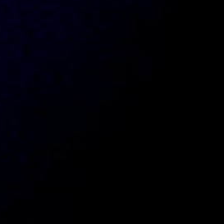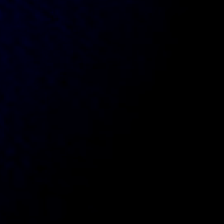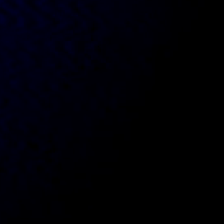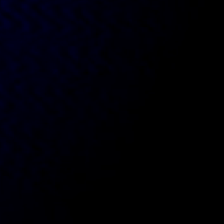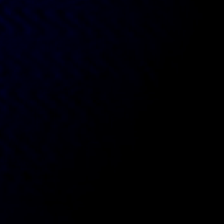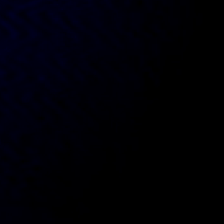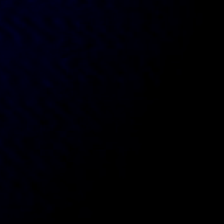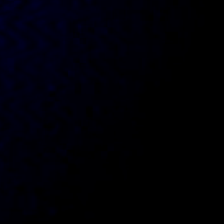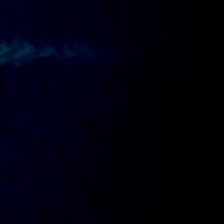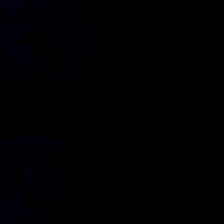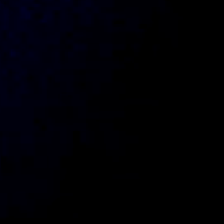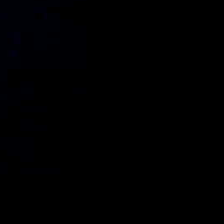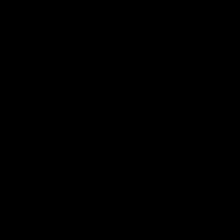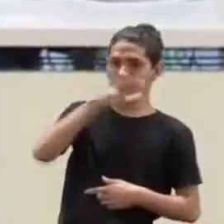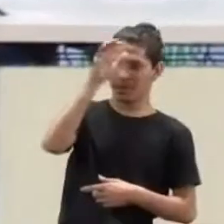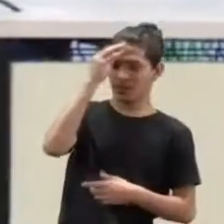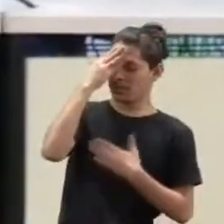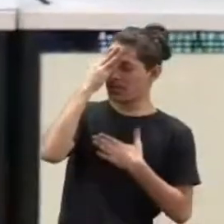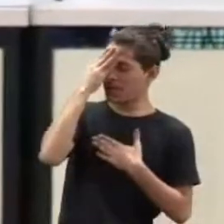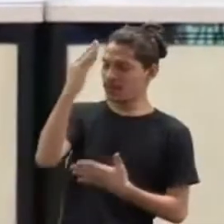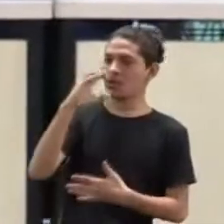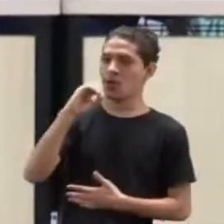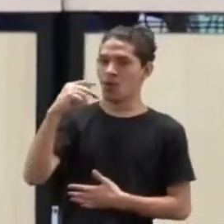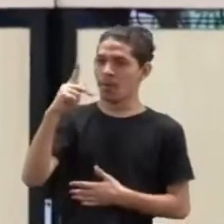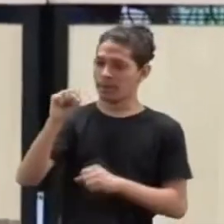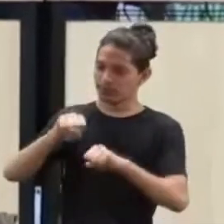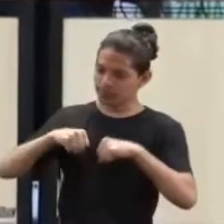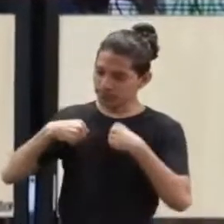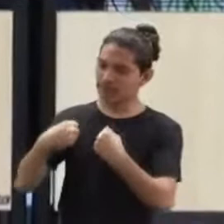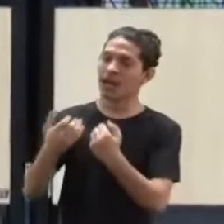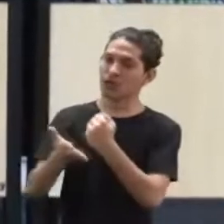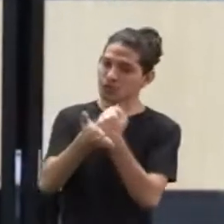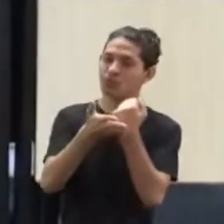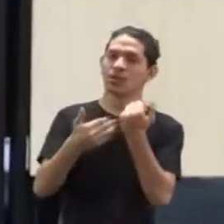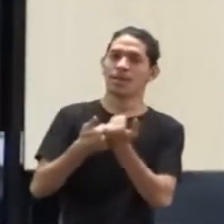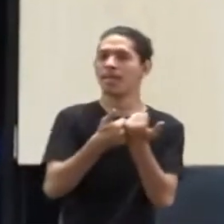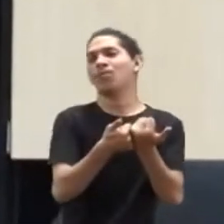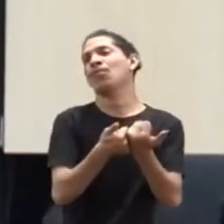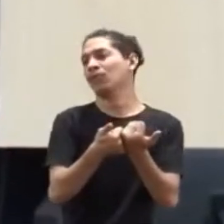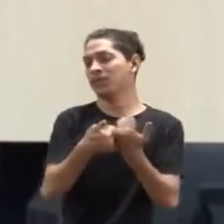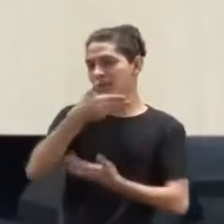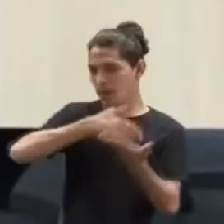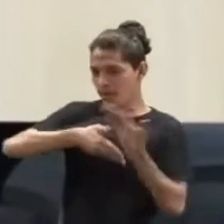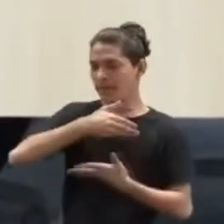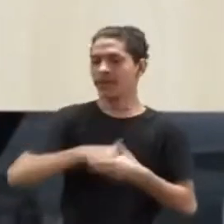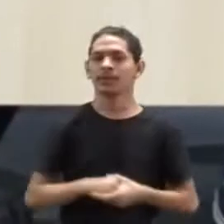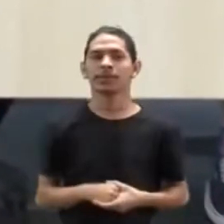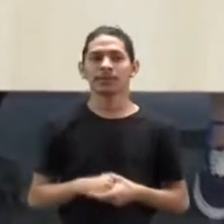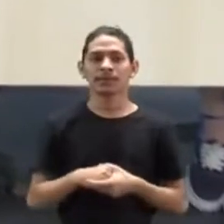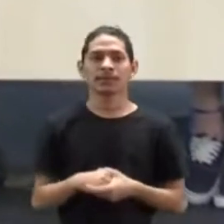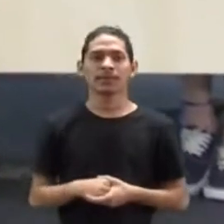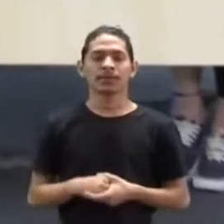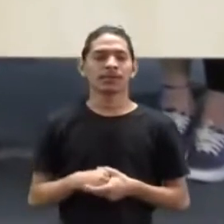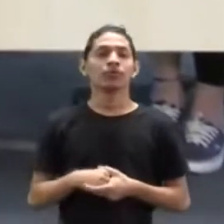e o governador do Amazonas Wilson Lima disse que amanhã à tarde anuncia a